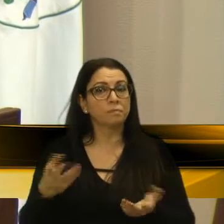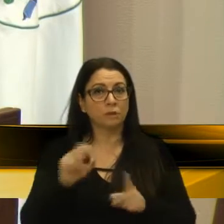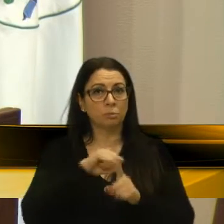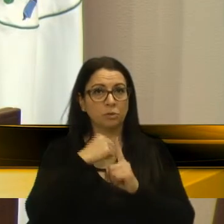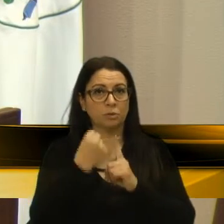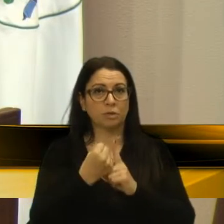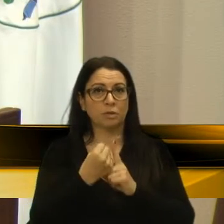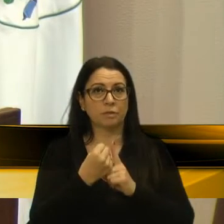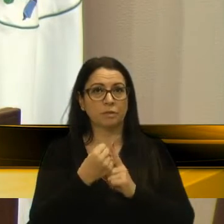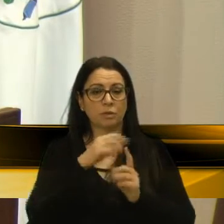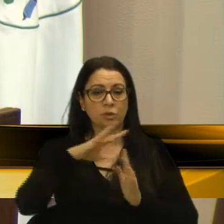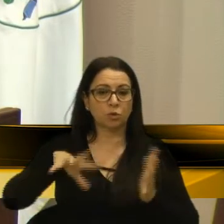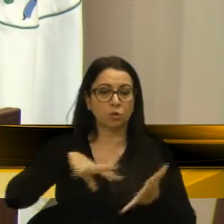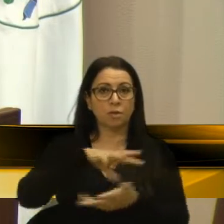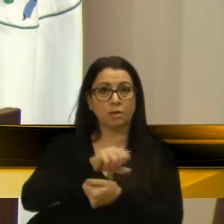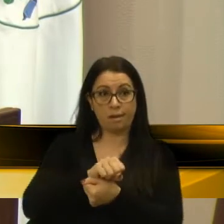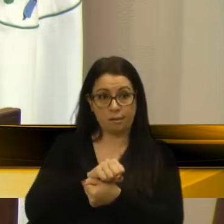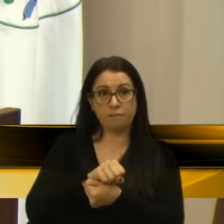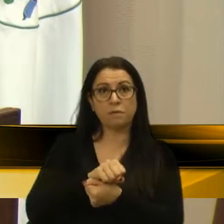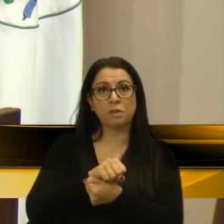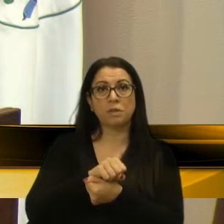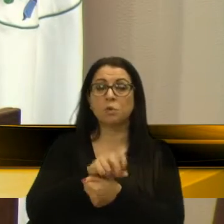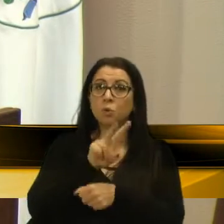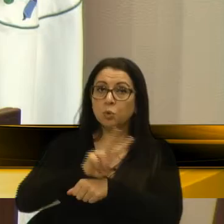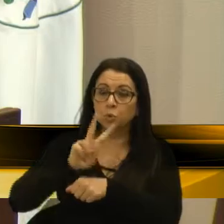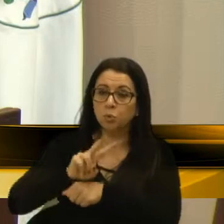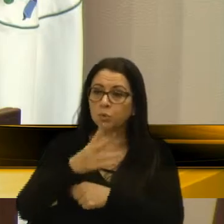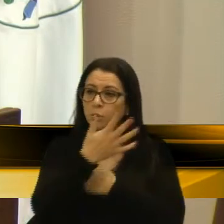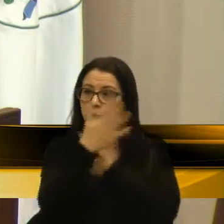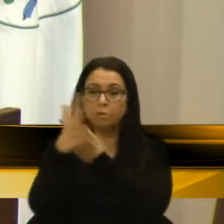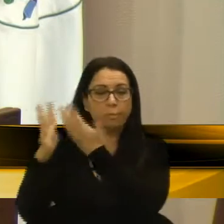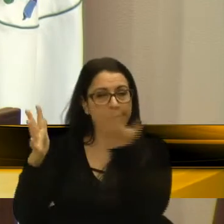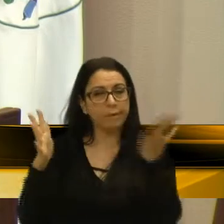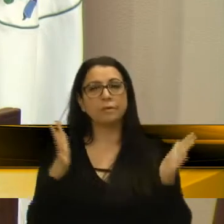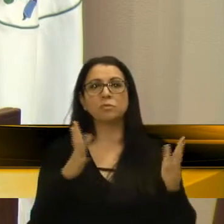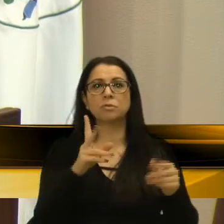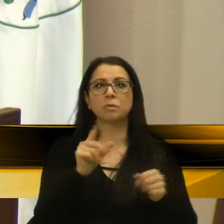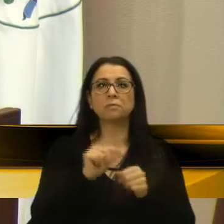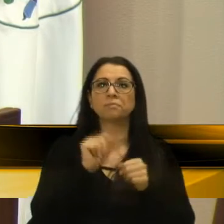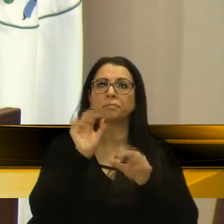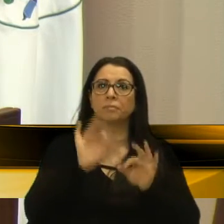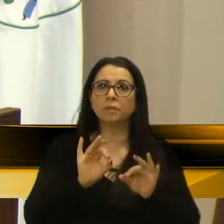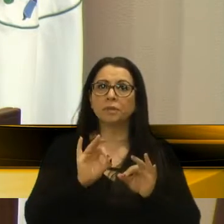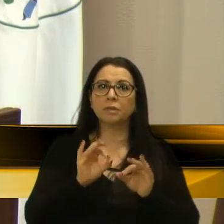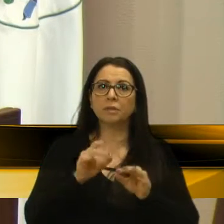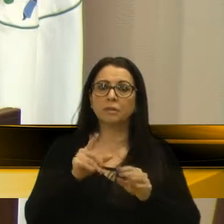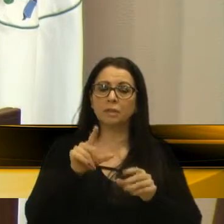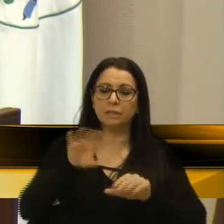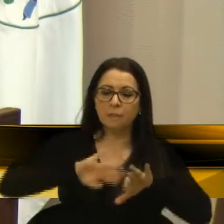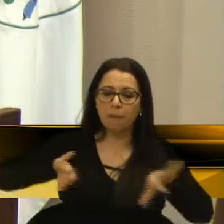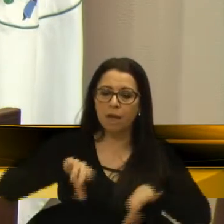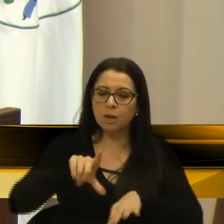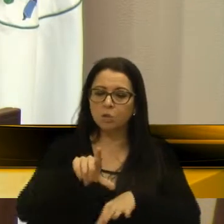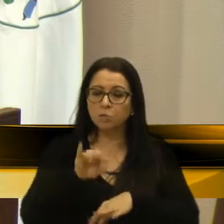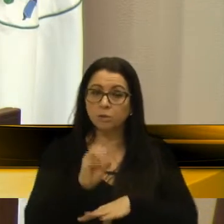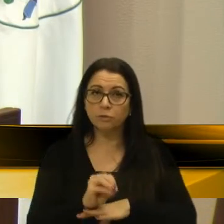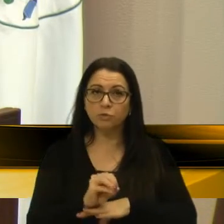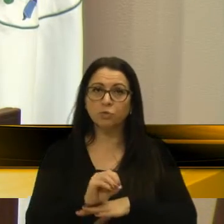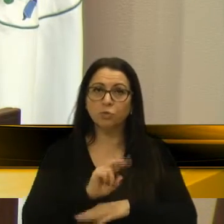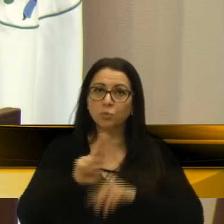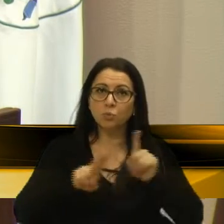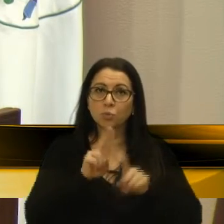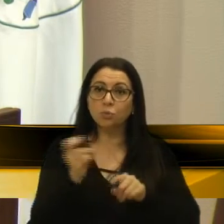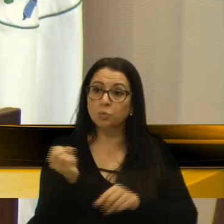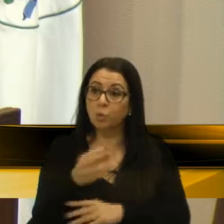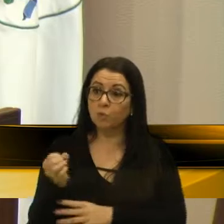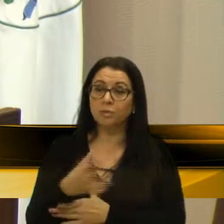sociedade sustentável, uma sociedade que cuida do meio ambiente, que trata adequadamente do seu lixo, que está se utilizando de